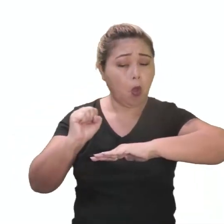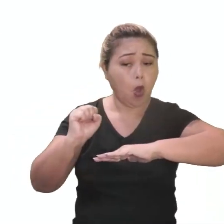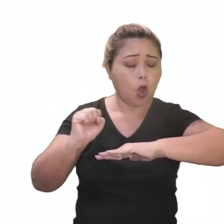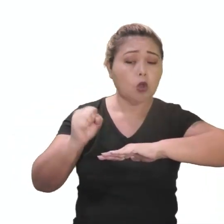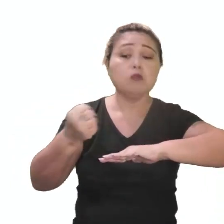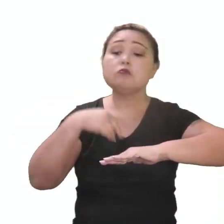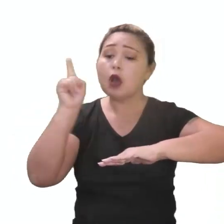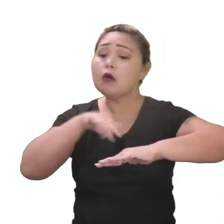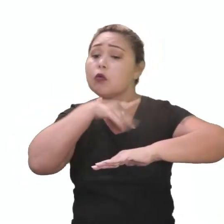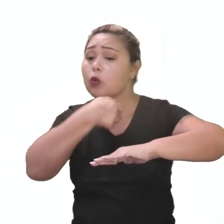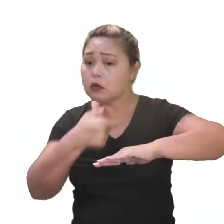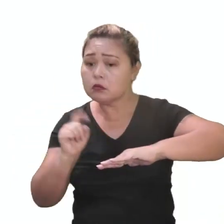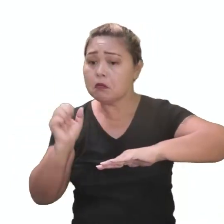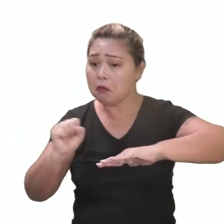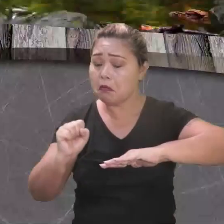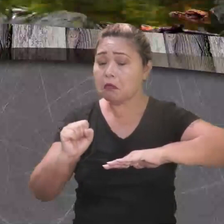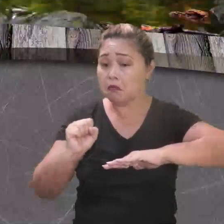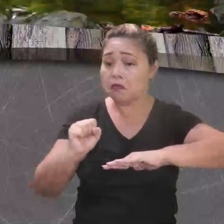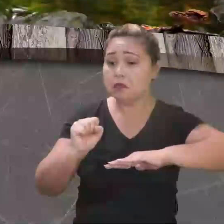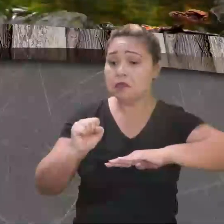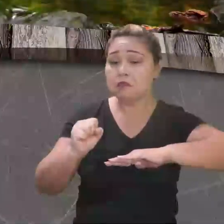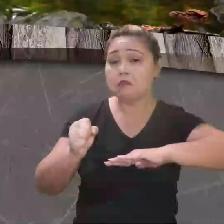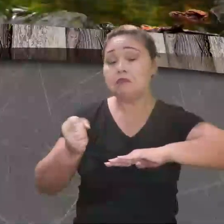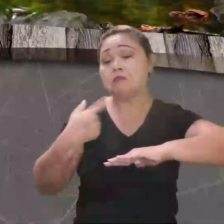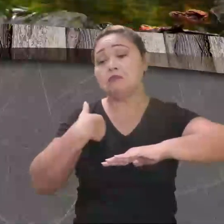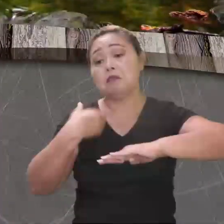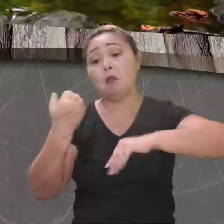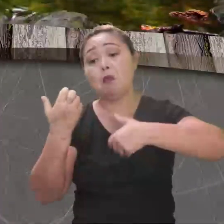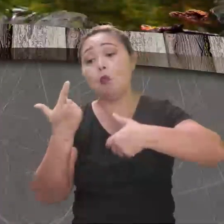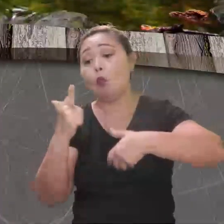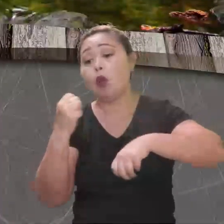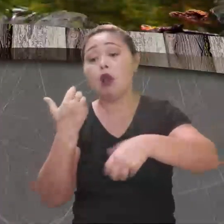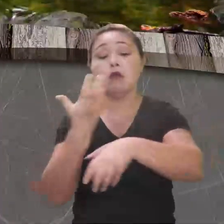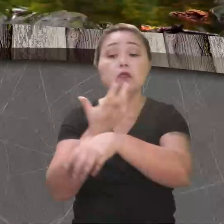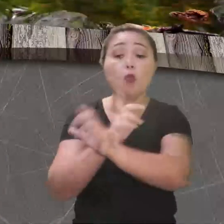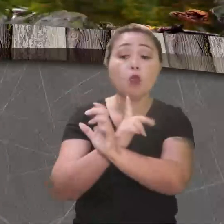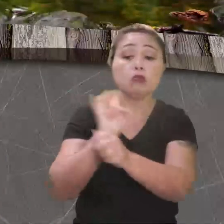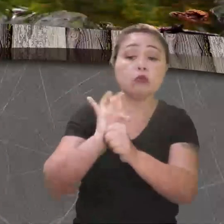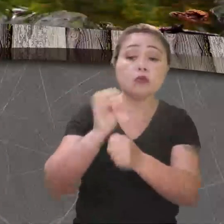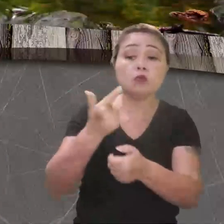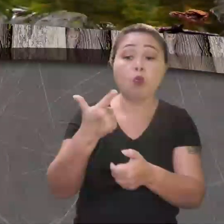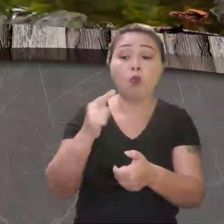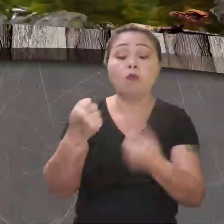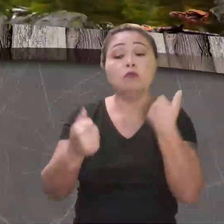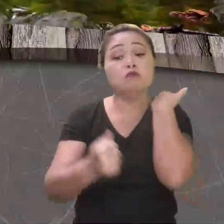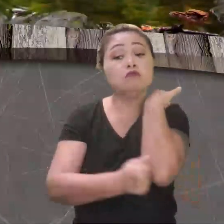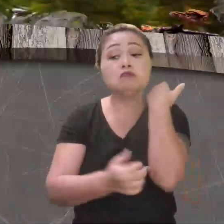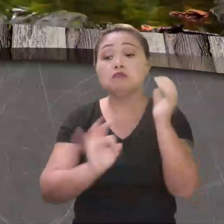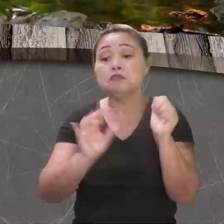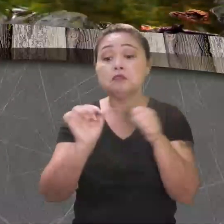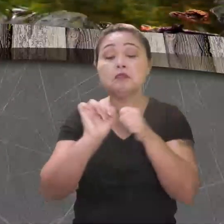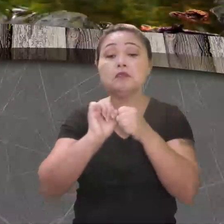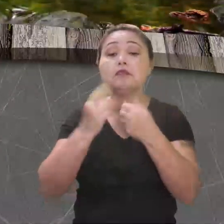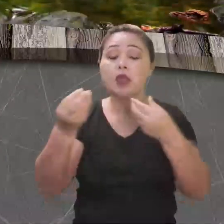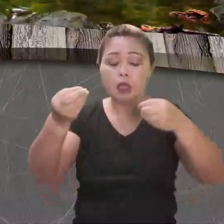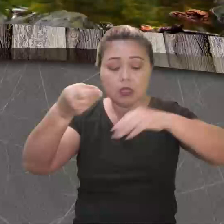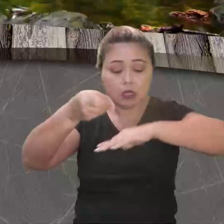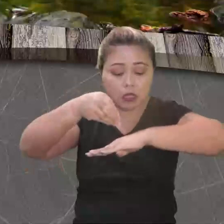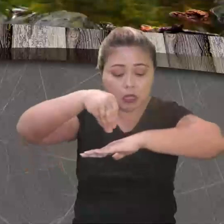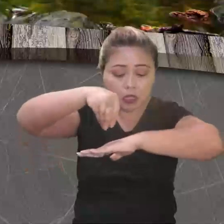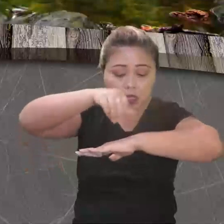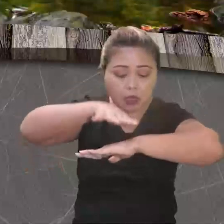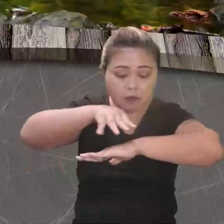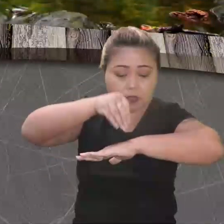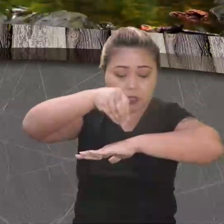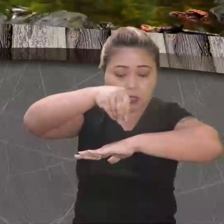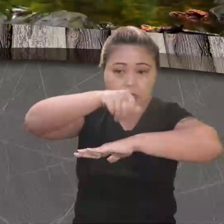ser animal? Pode. Pode ser um invertebrado? Sim. Então, vai acontecer gradativamente essa deposição de